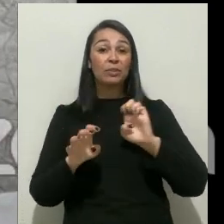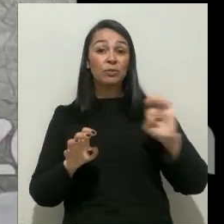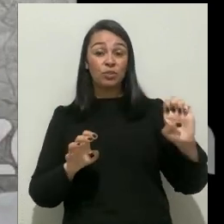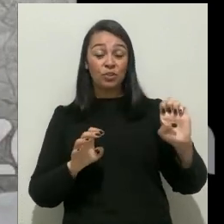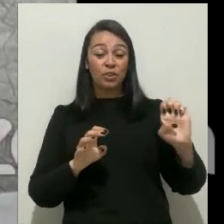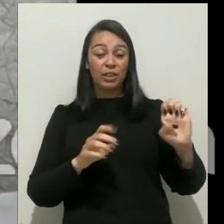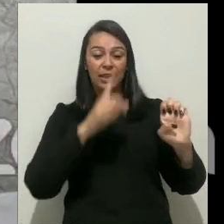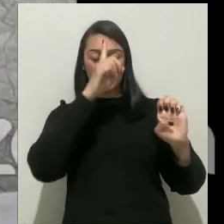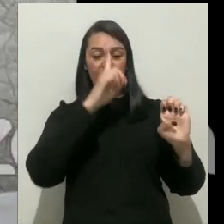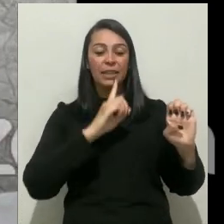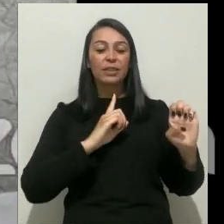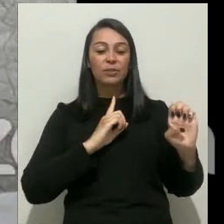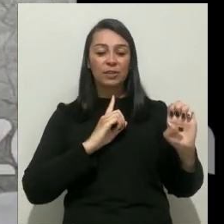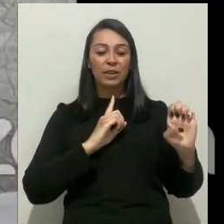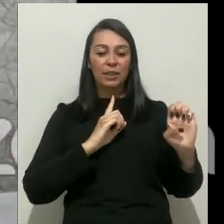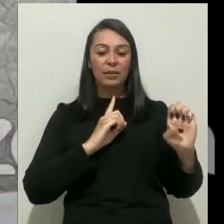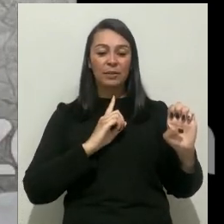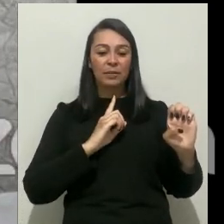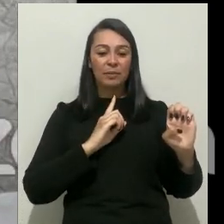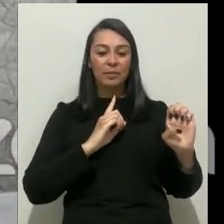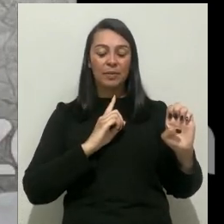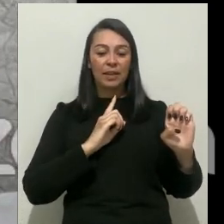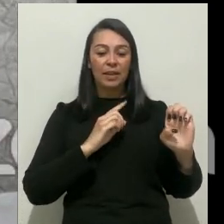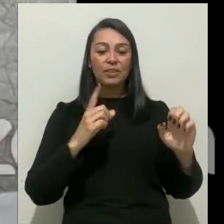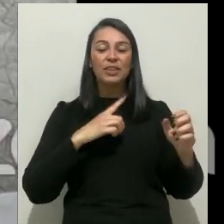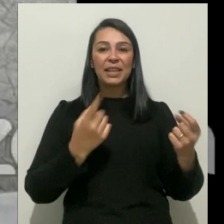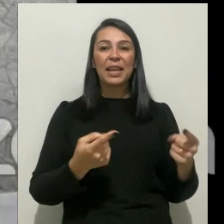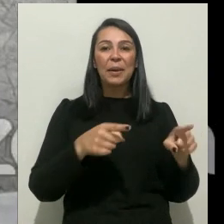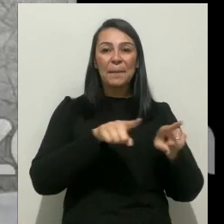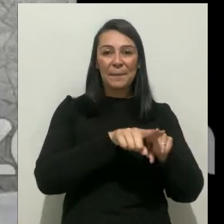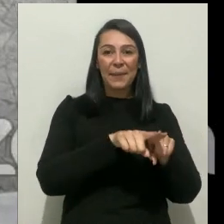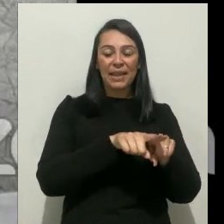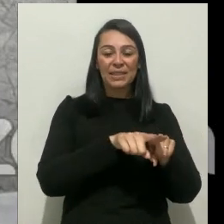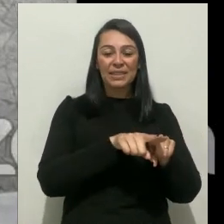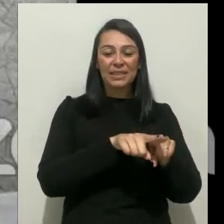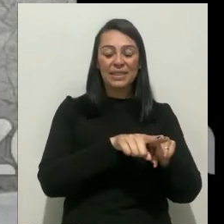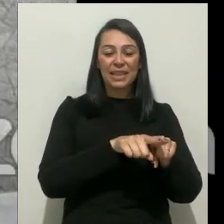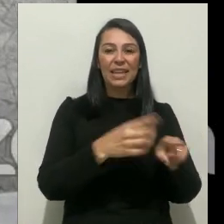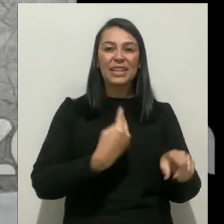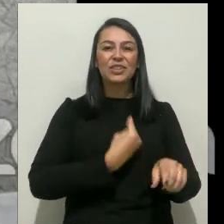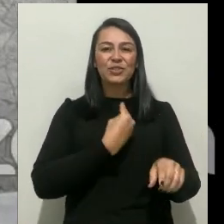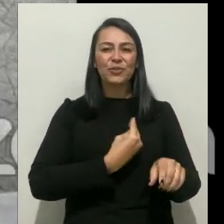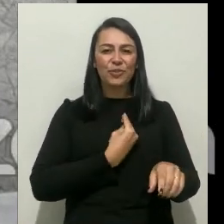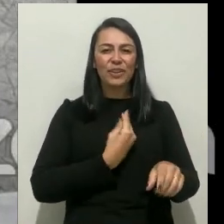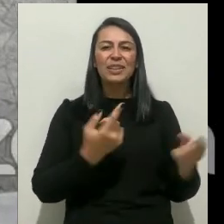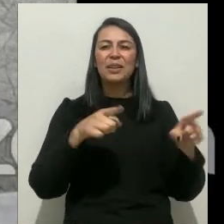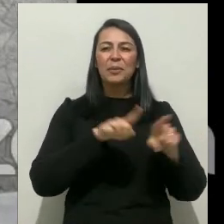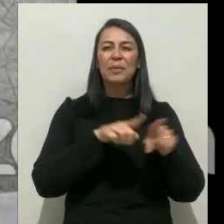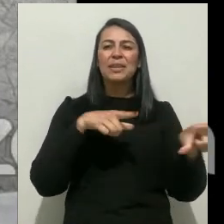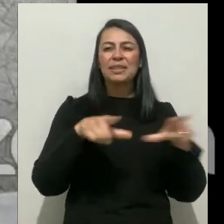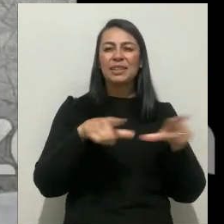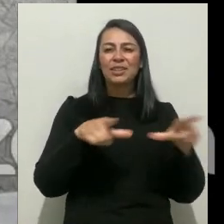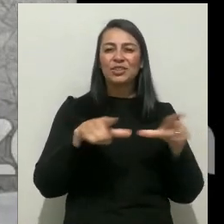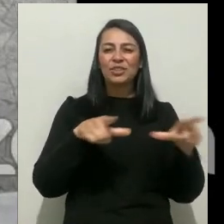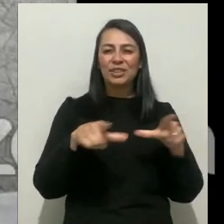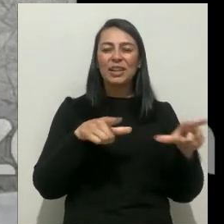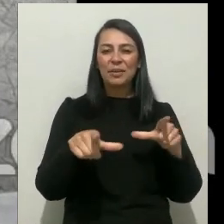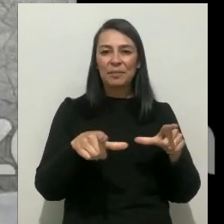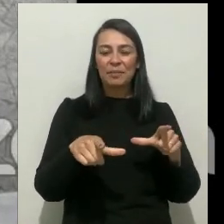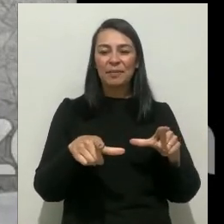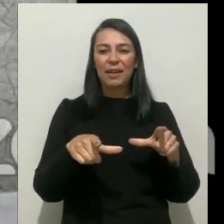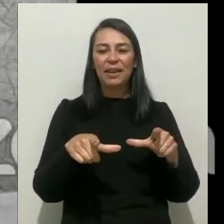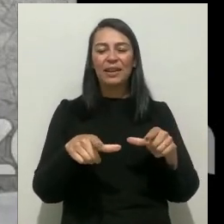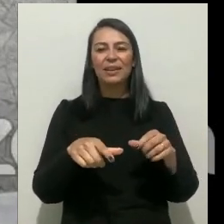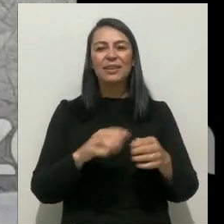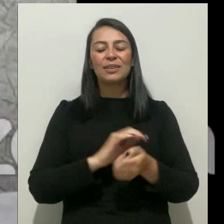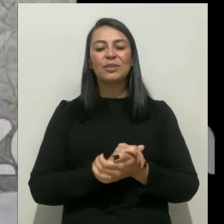esquerdo, dessa imagem, está a Ana Cris Patete, minha parceira de vida, de trabalho, uma extremamente